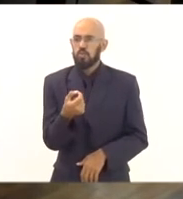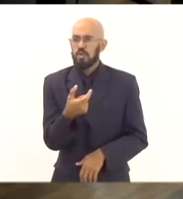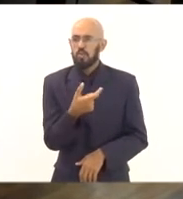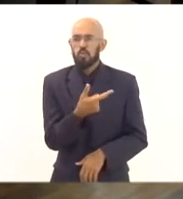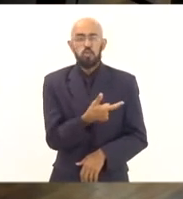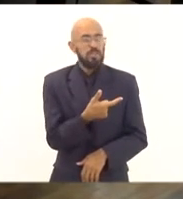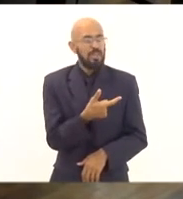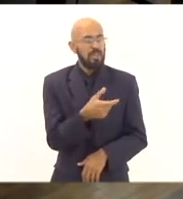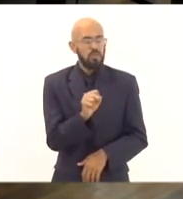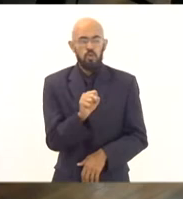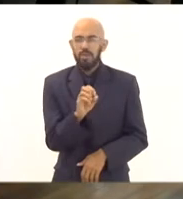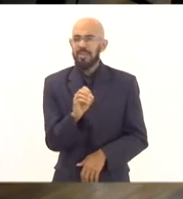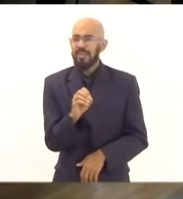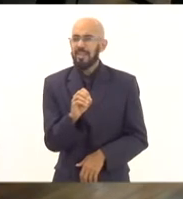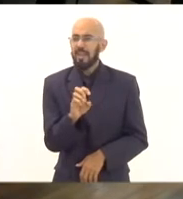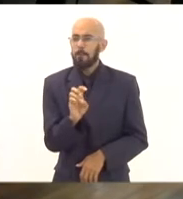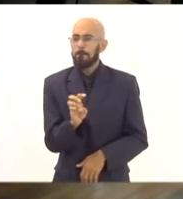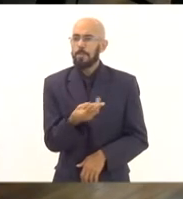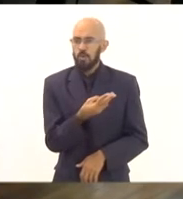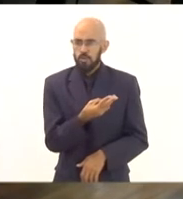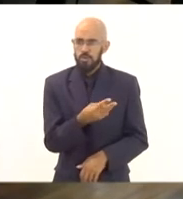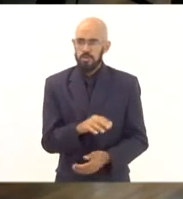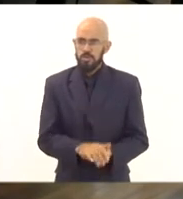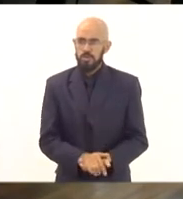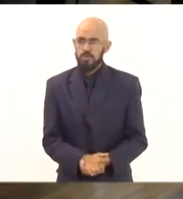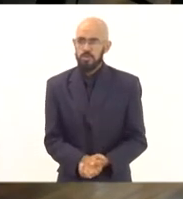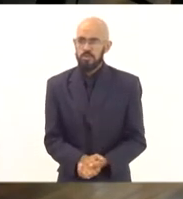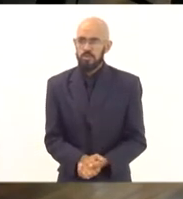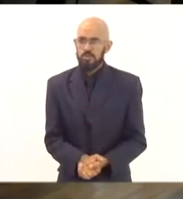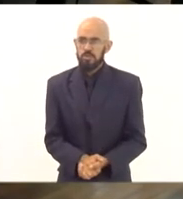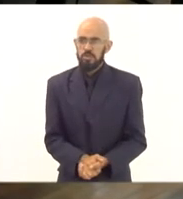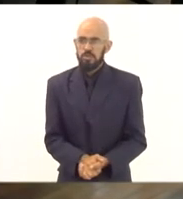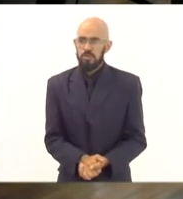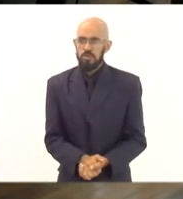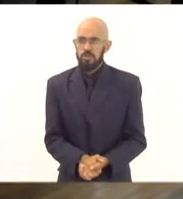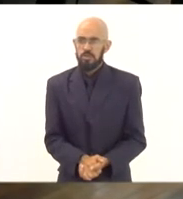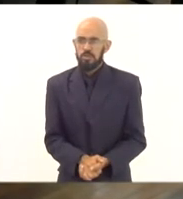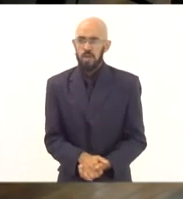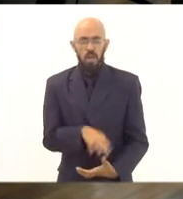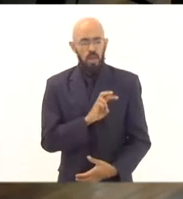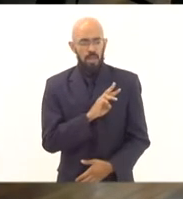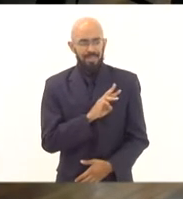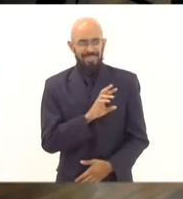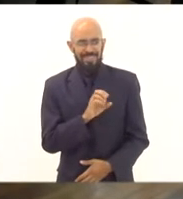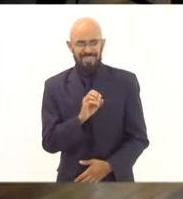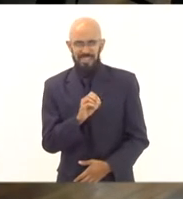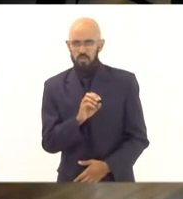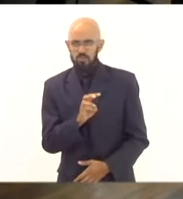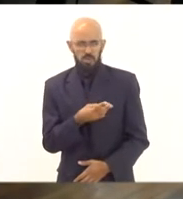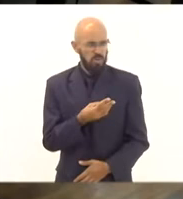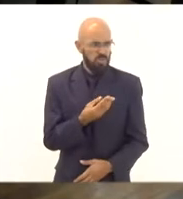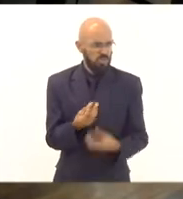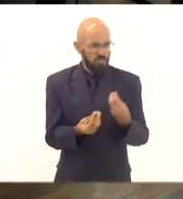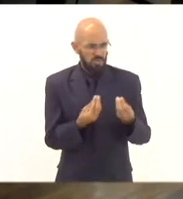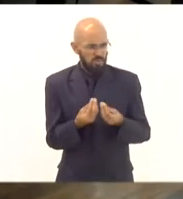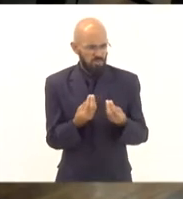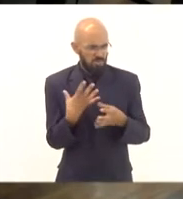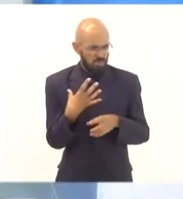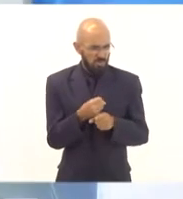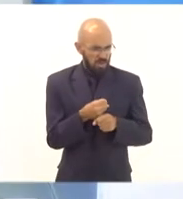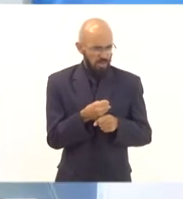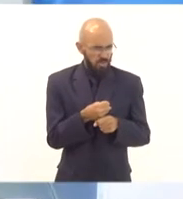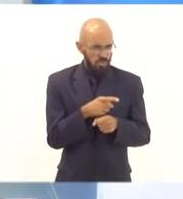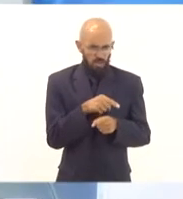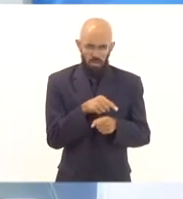aqui ser 80 milhões é ele esse esse 300 milhões é é somado aos